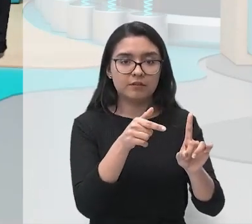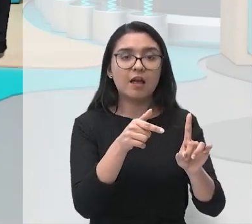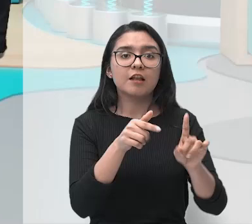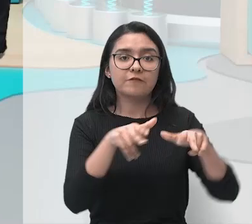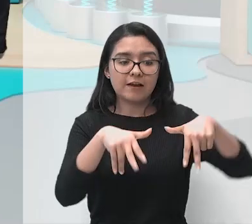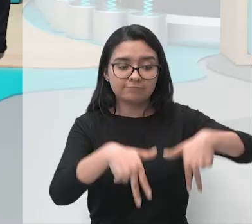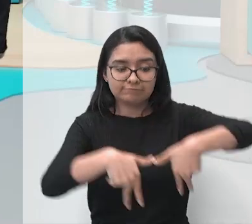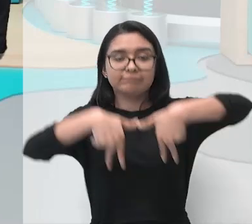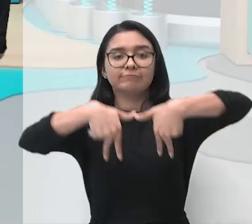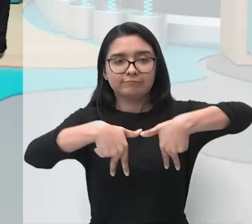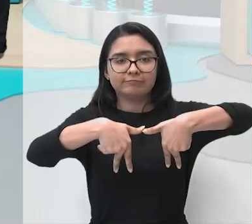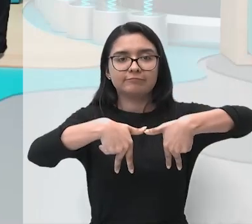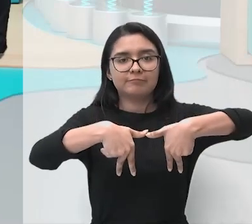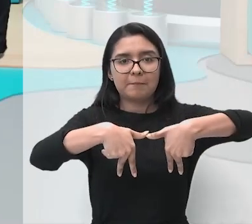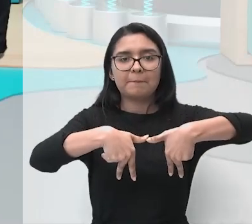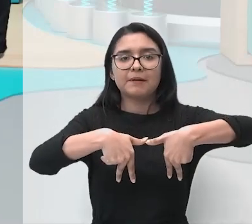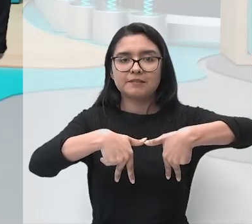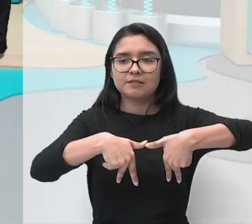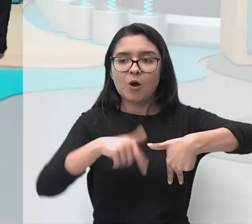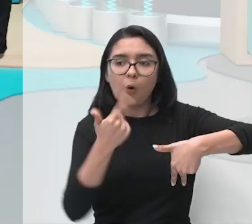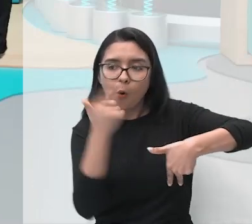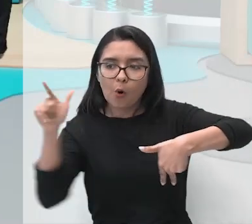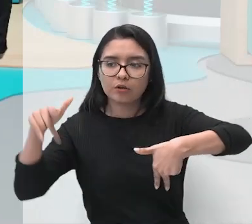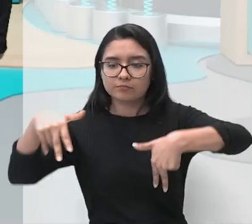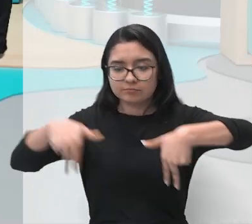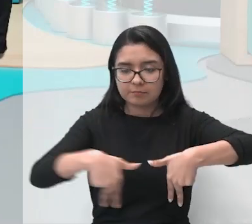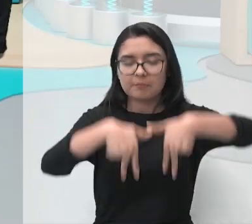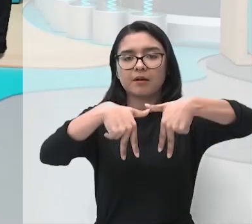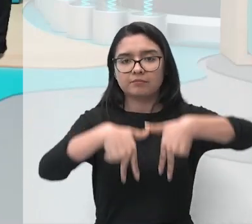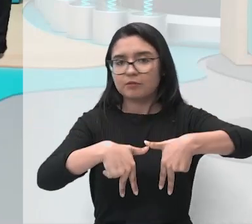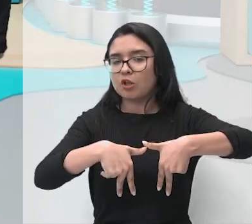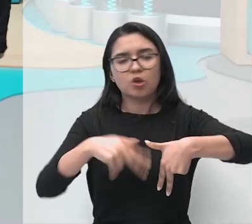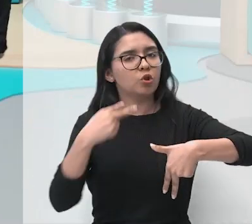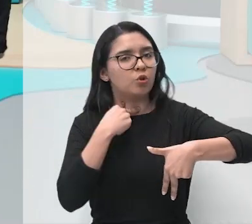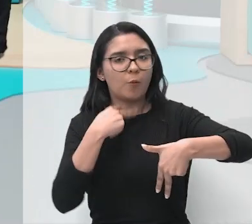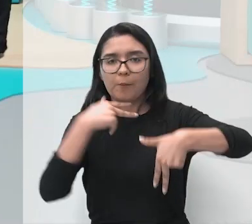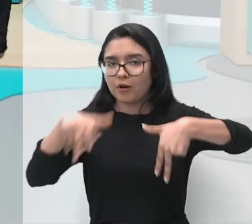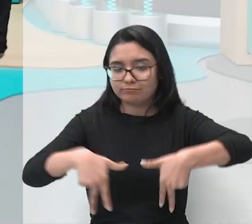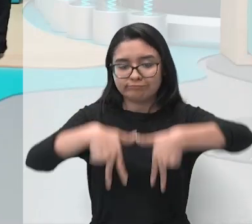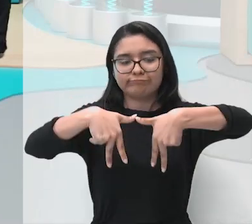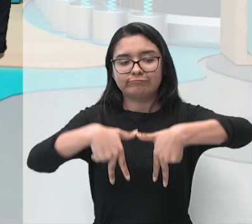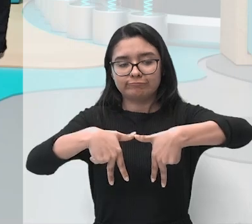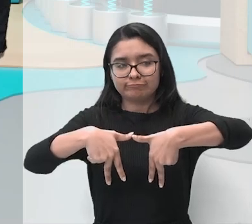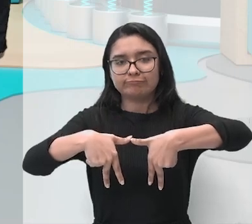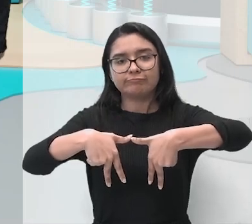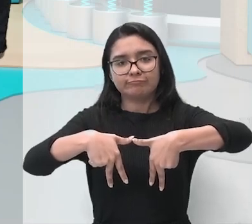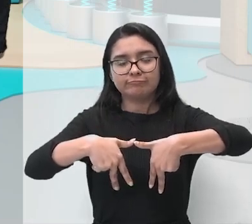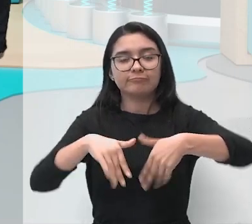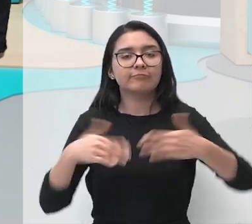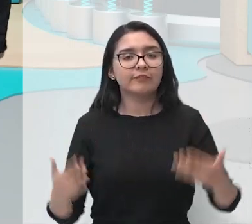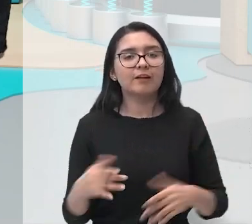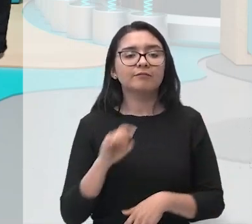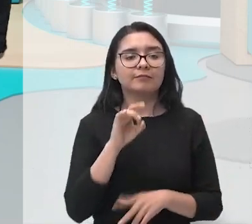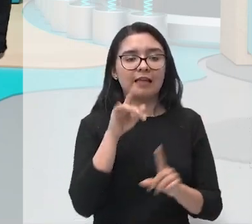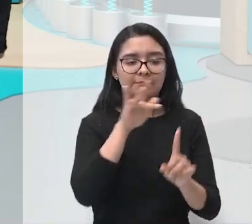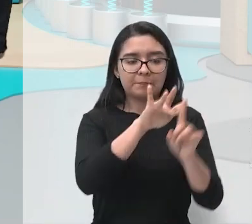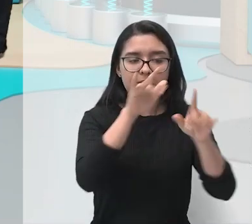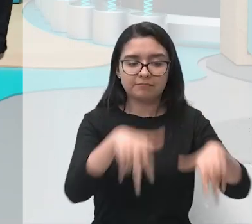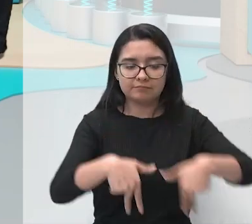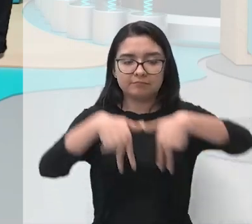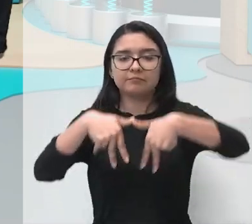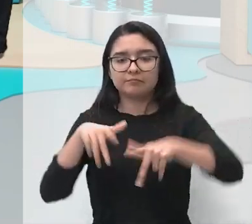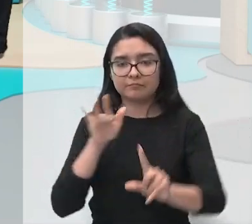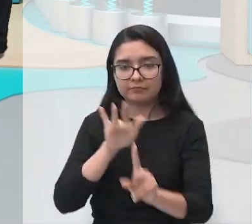segurar na minha mão e a gente vai ter que capturar juntos, sem soltar a mão, os demais. Então, cada pessoa que for tocada